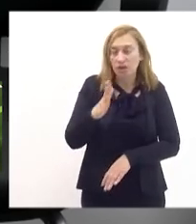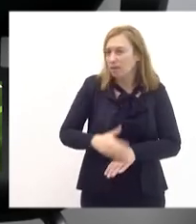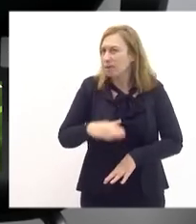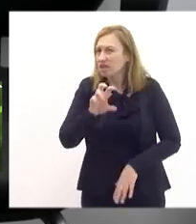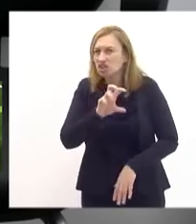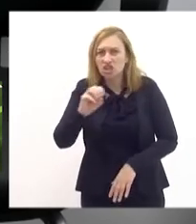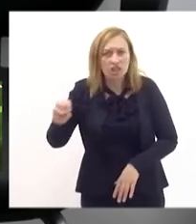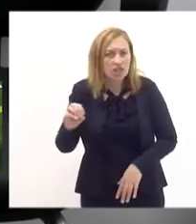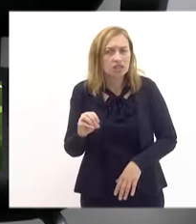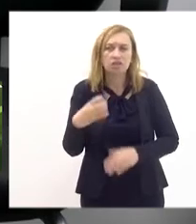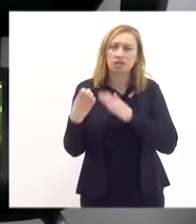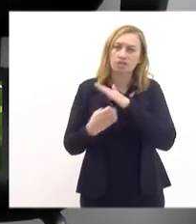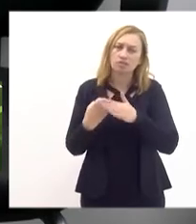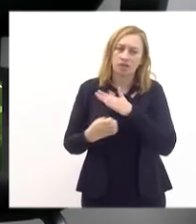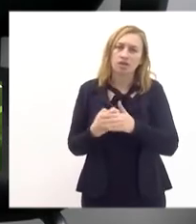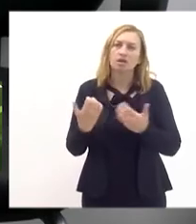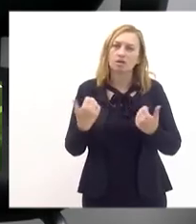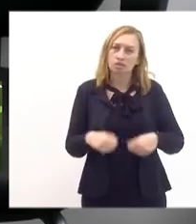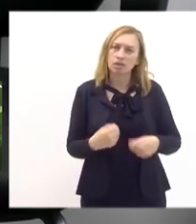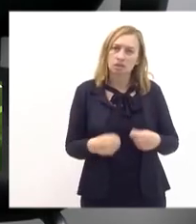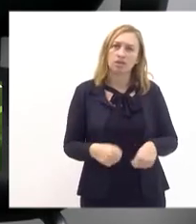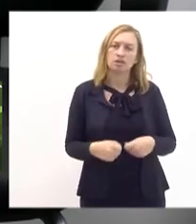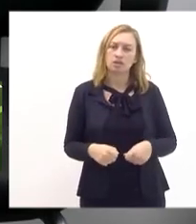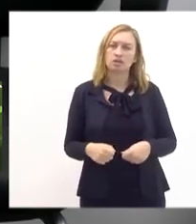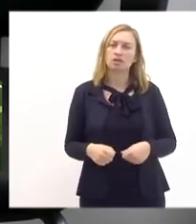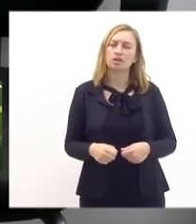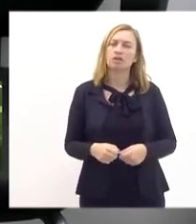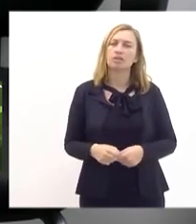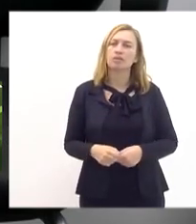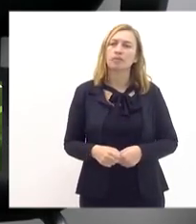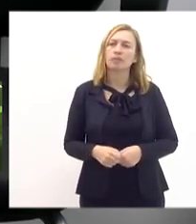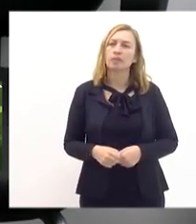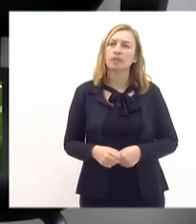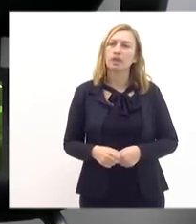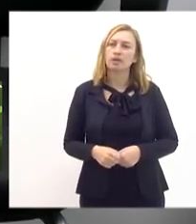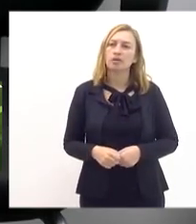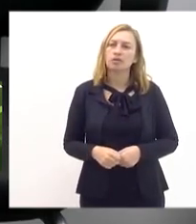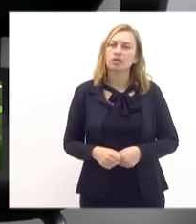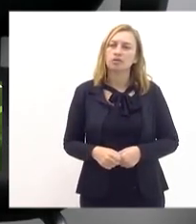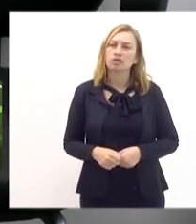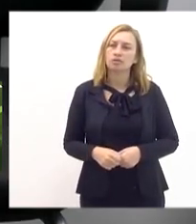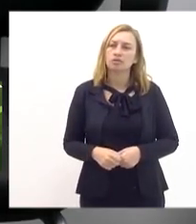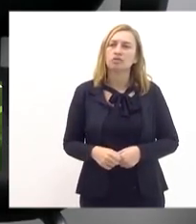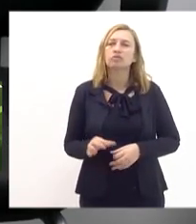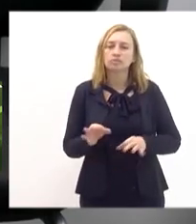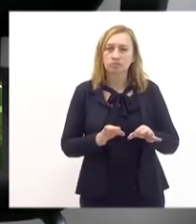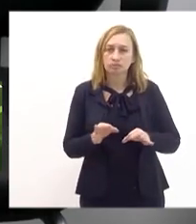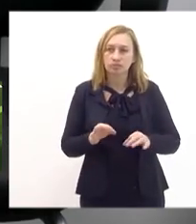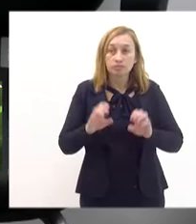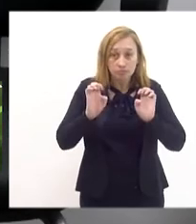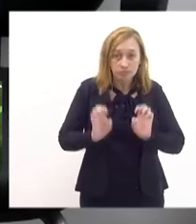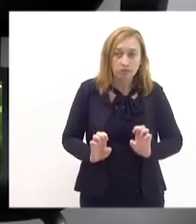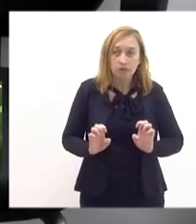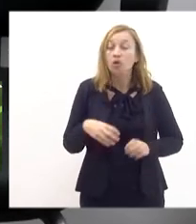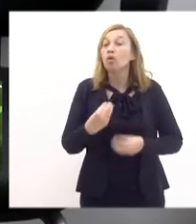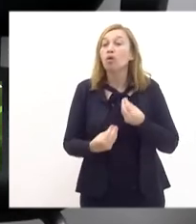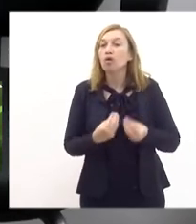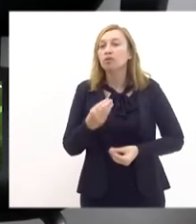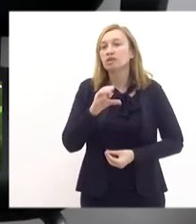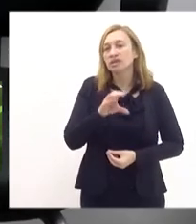empresas que teriam que ter esse tipo de... teriam que ter programas de integridade. Como é que a